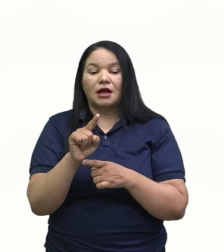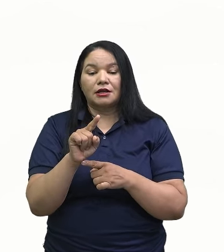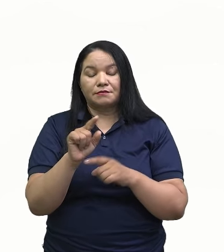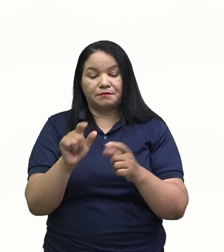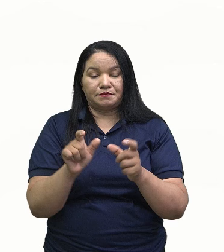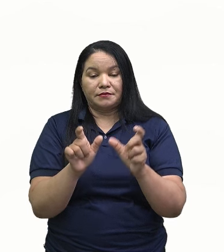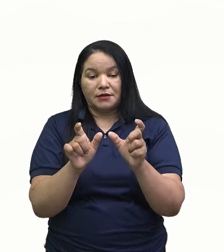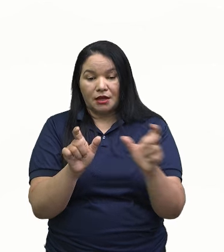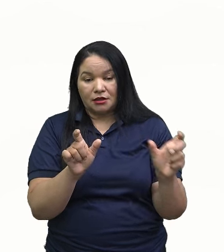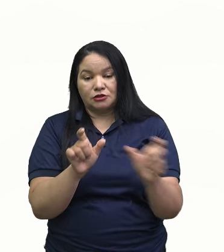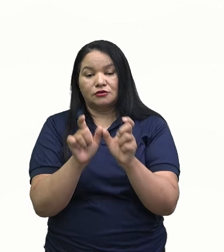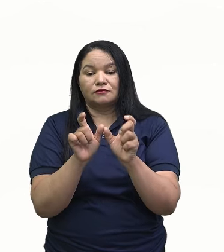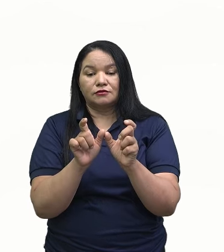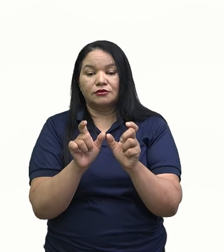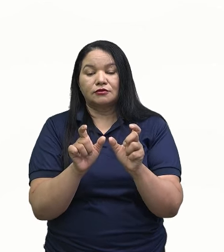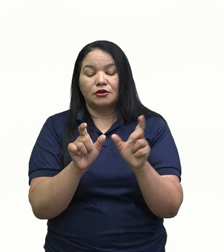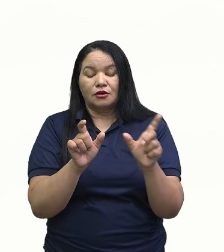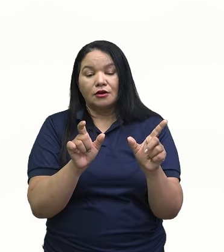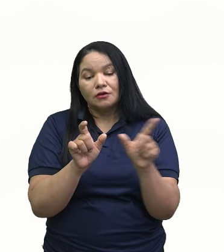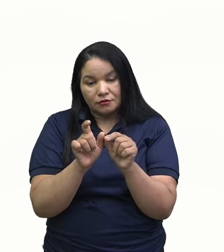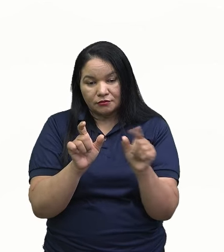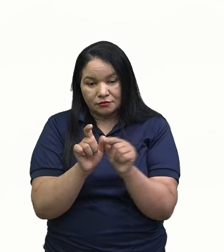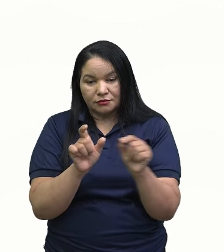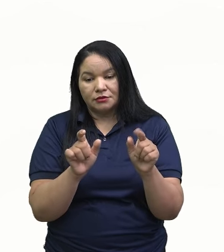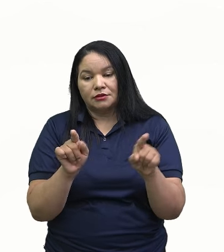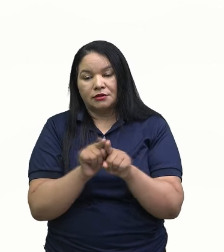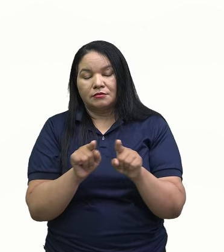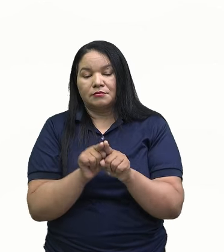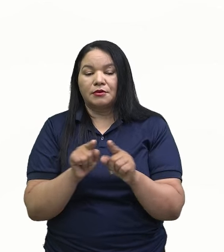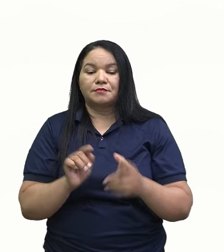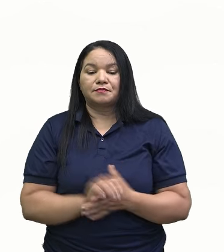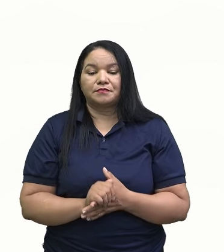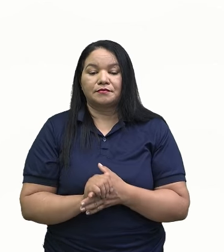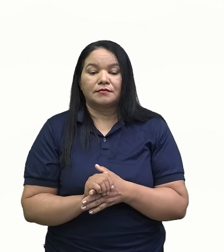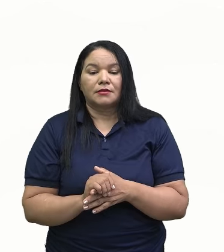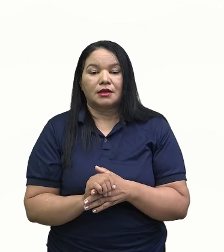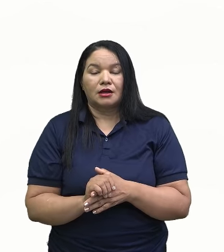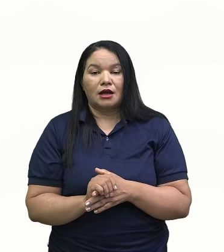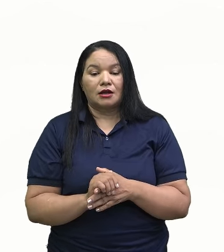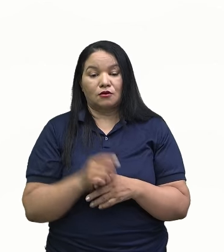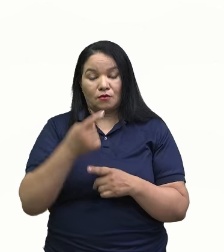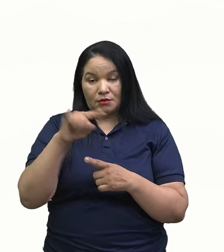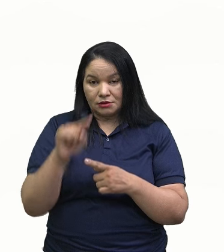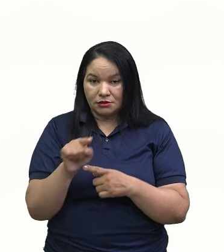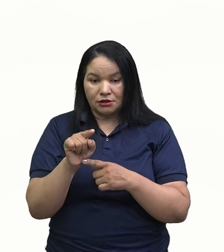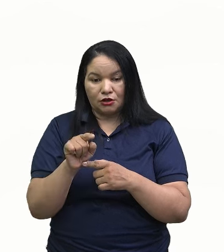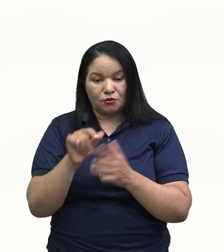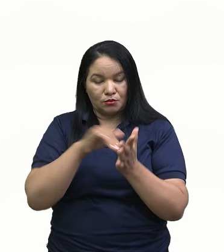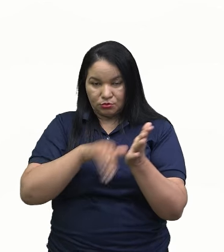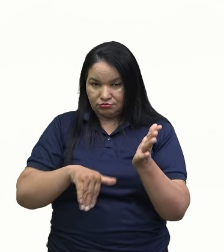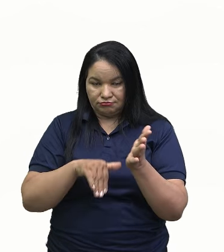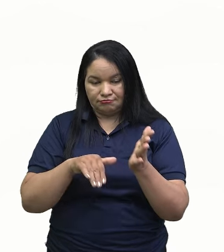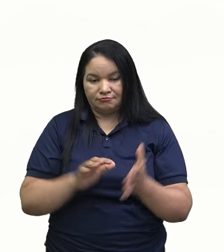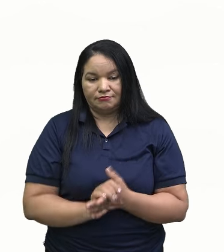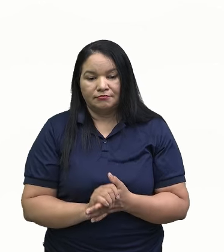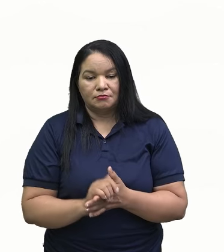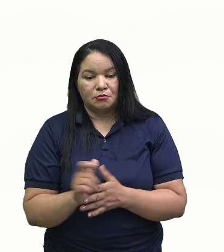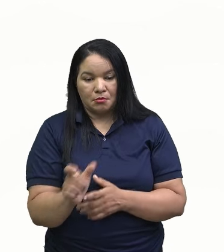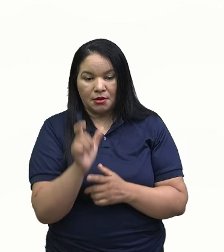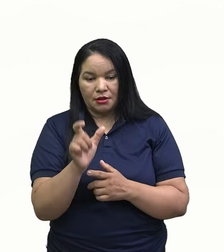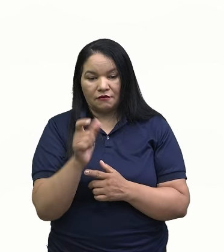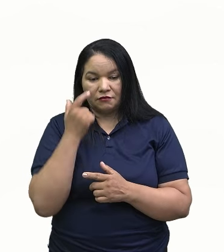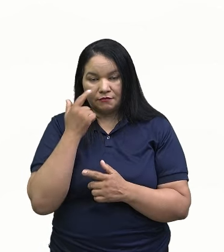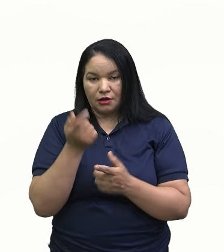mente ou o sufixo diminutivo, o acento gráfico deixa de existir. Então, a palavra econômica